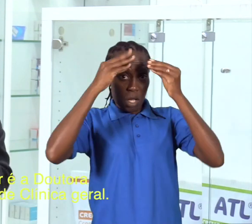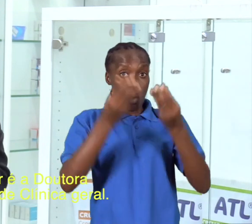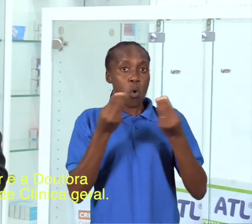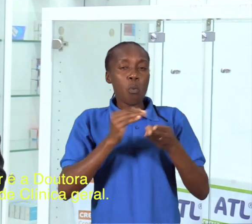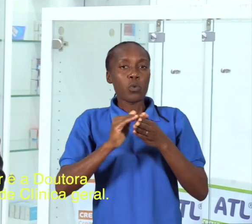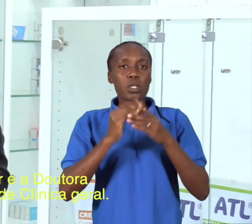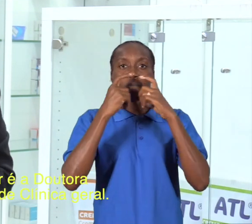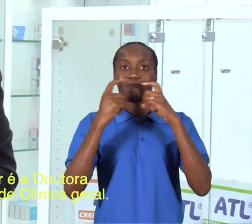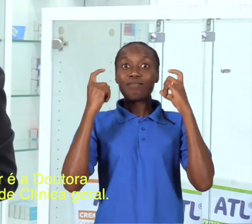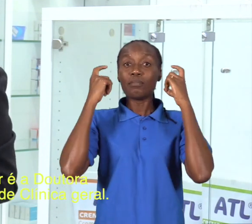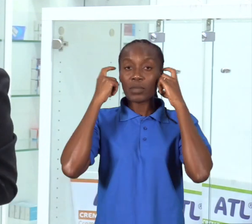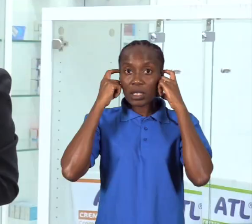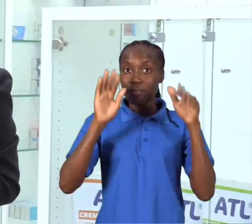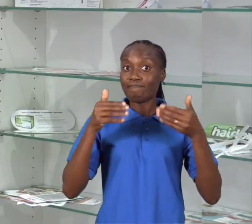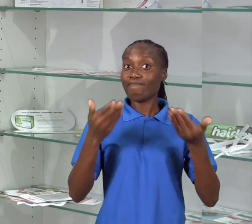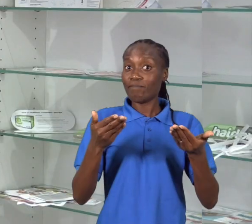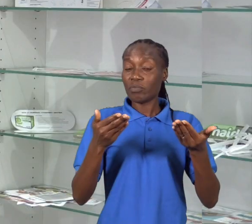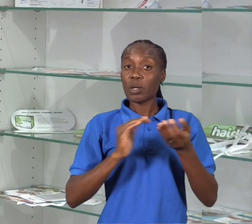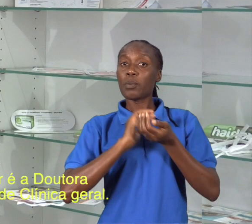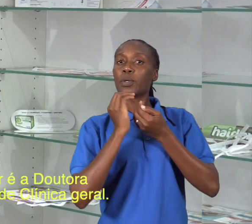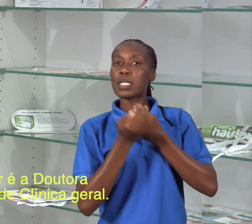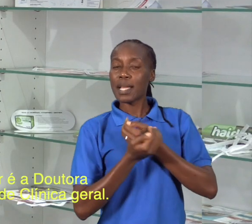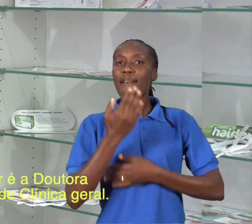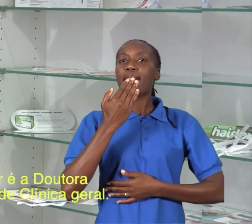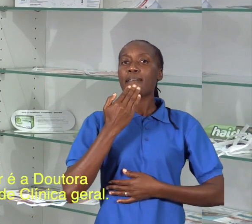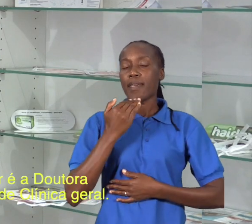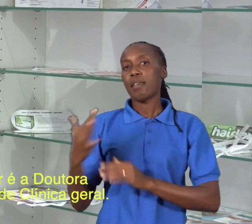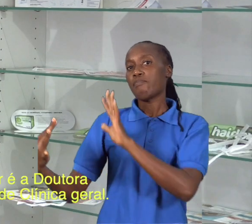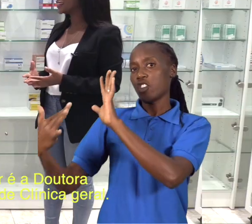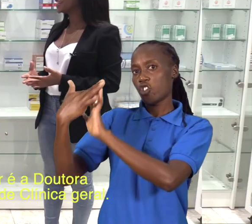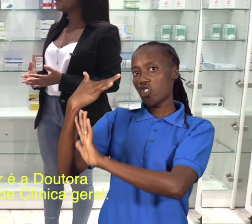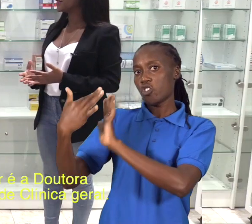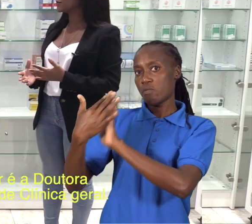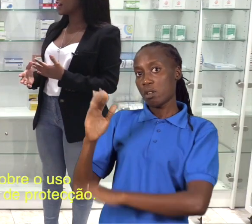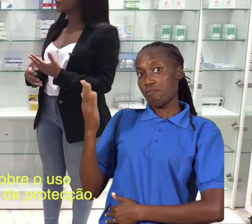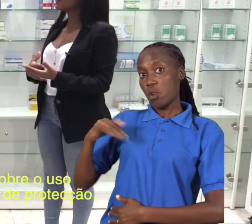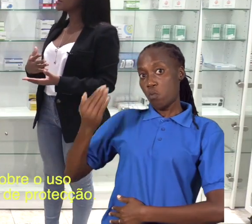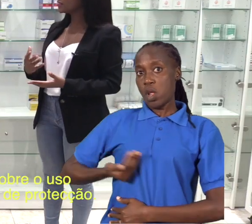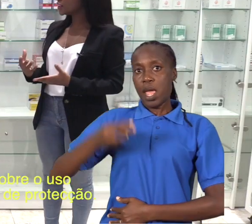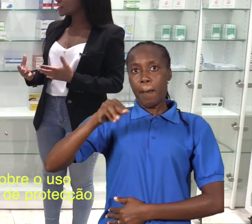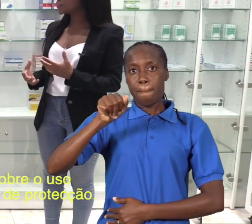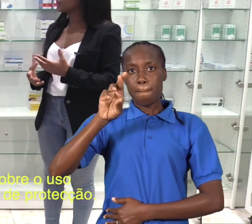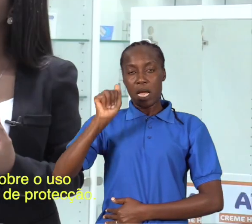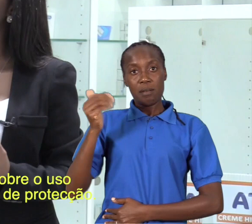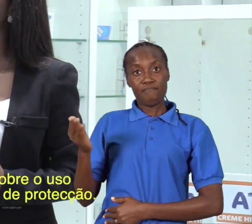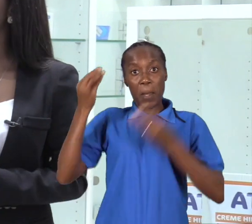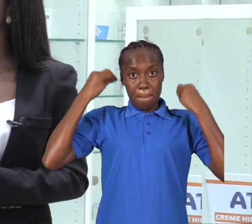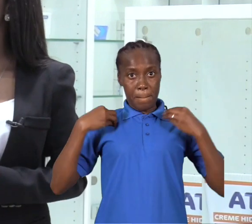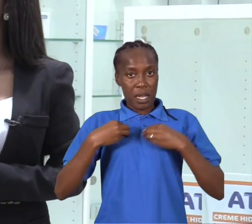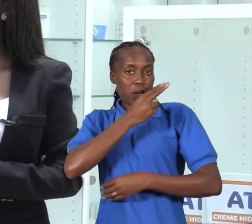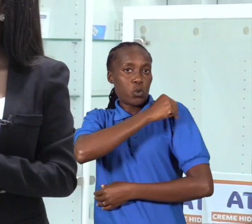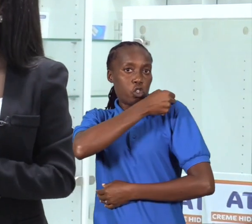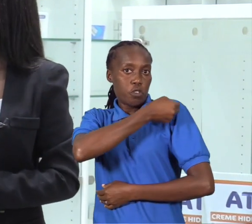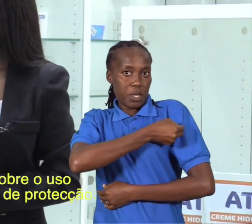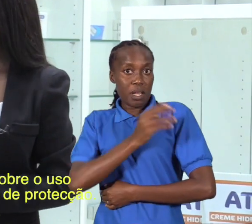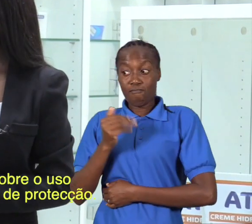E quem nos vai orientar é a doutora Mara Massinga. Mara médica de clínica geral e vai nos dar algumas dicas e orientações